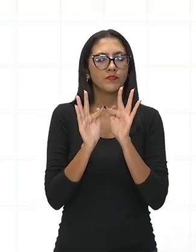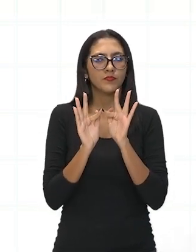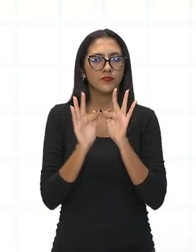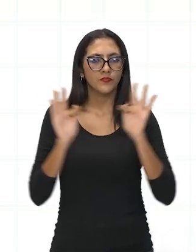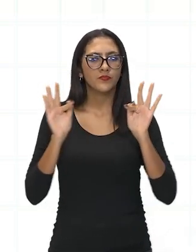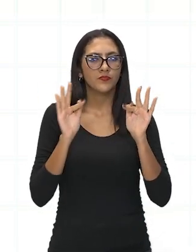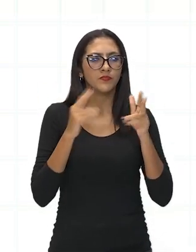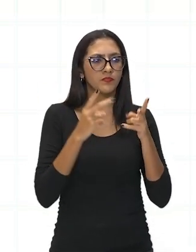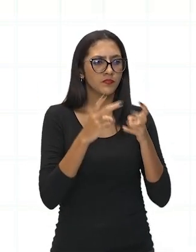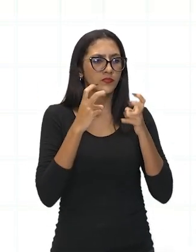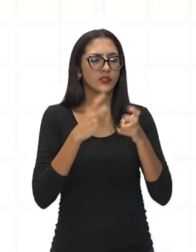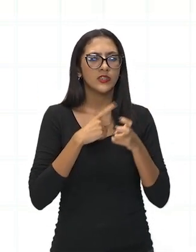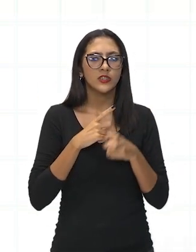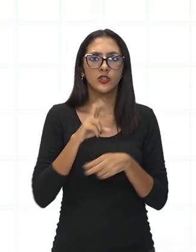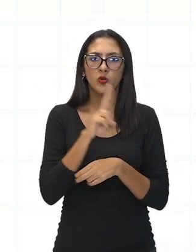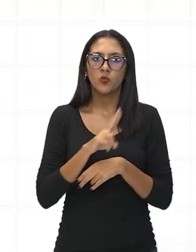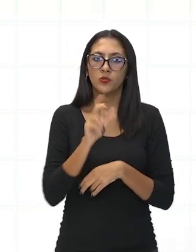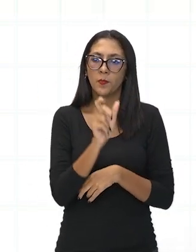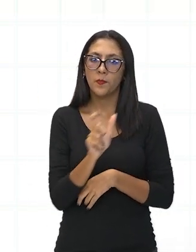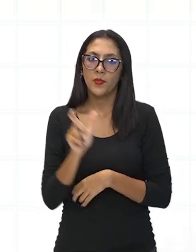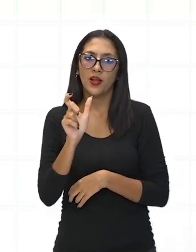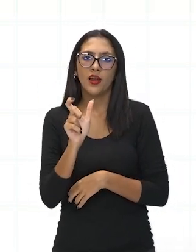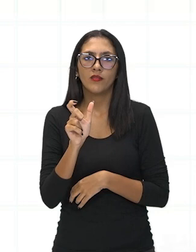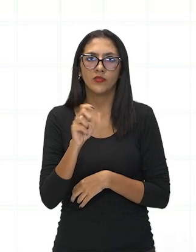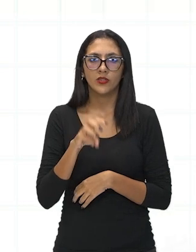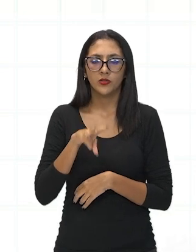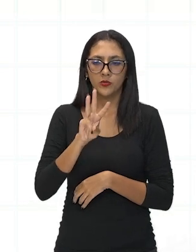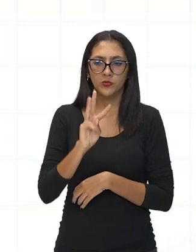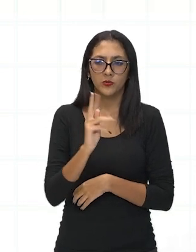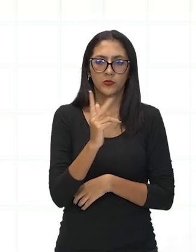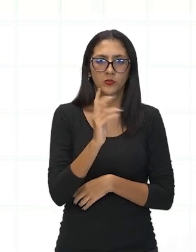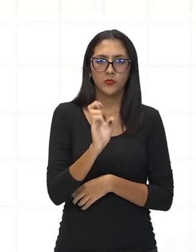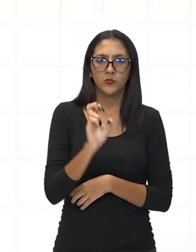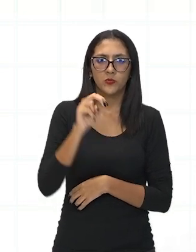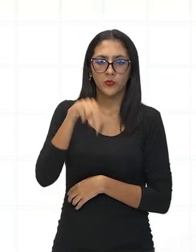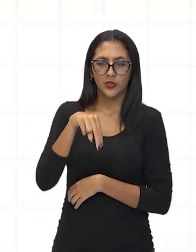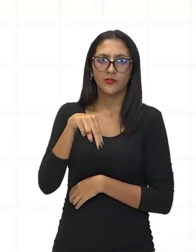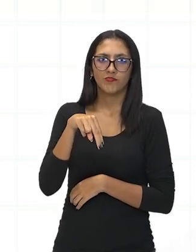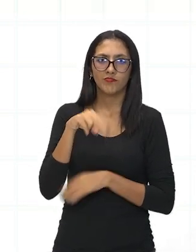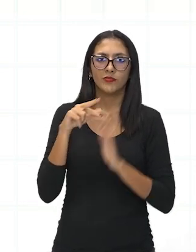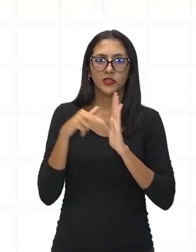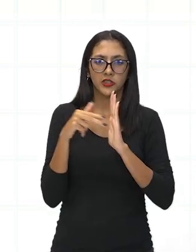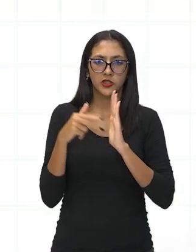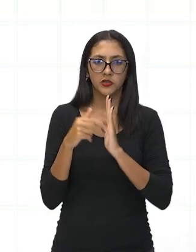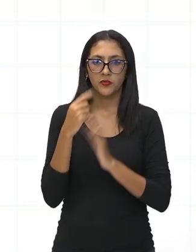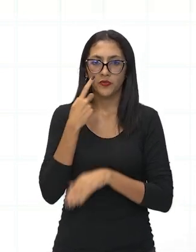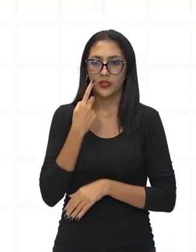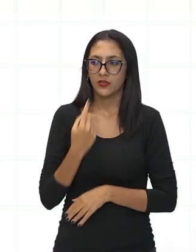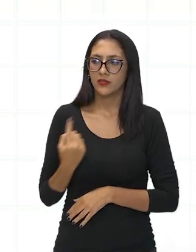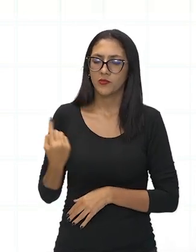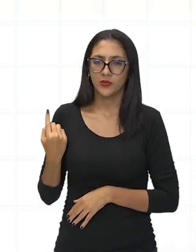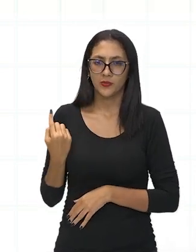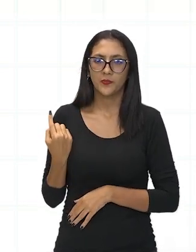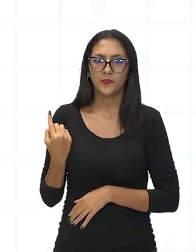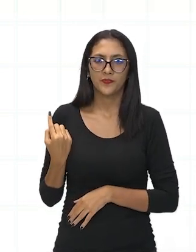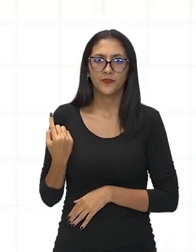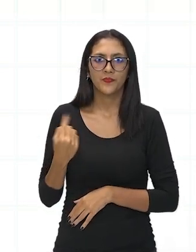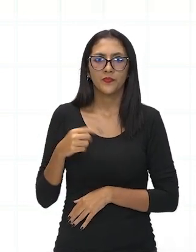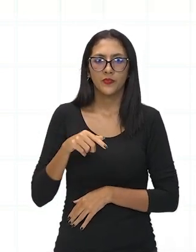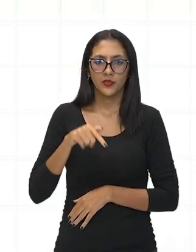mostrando para vocês o uso do when, que é quando, tá? E quando eu usei essa